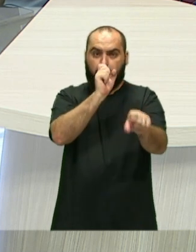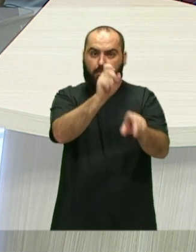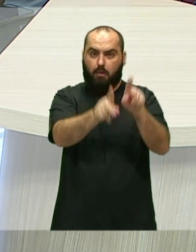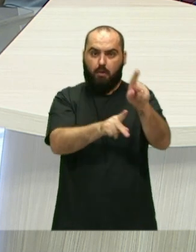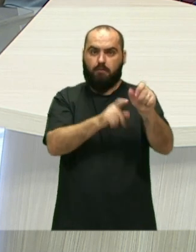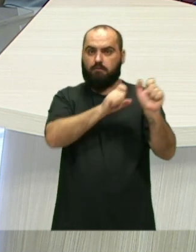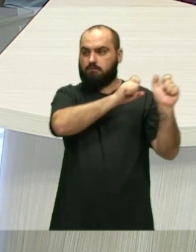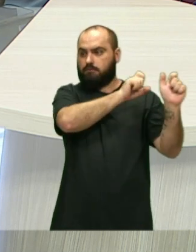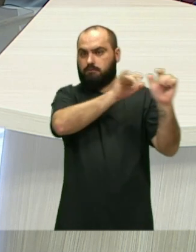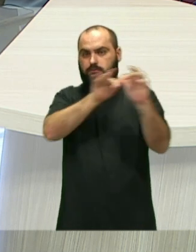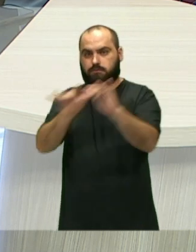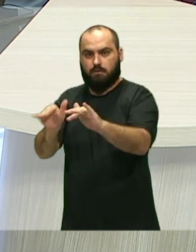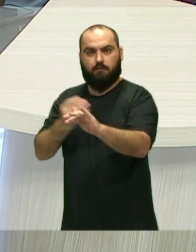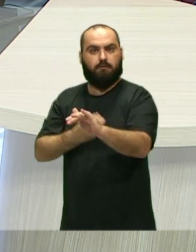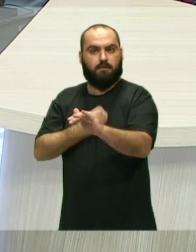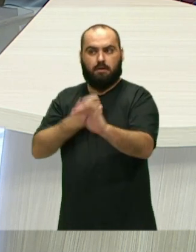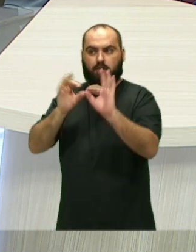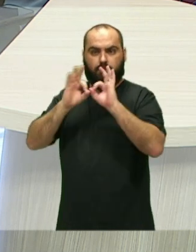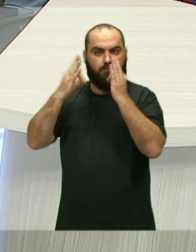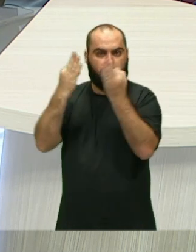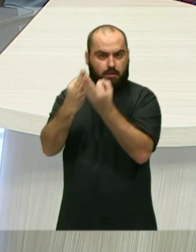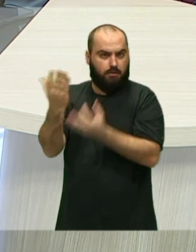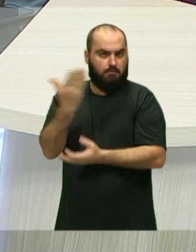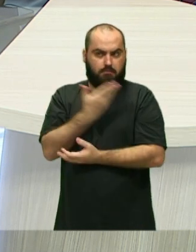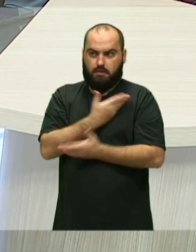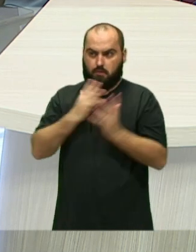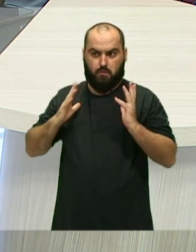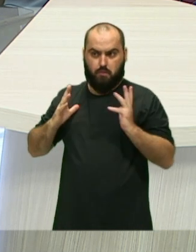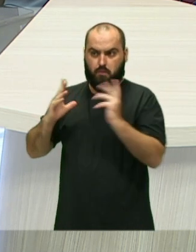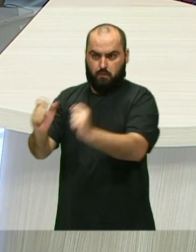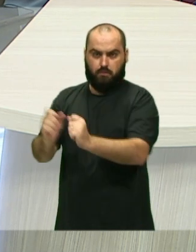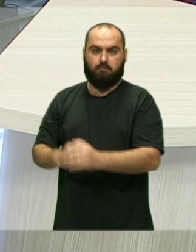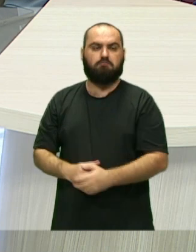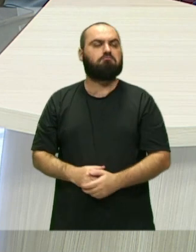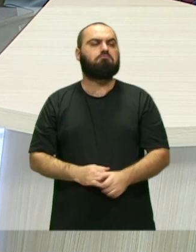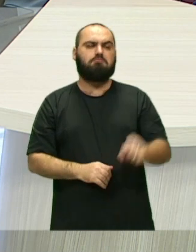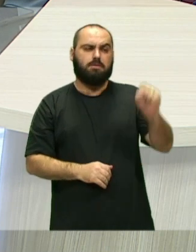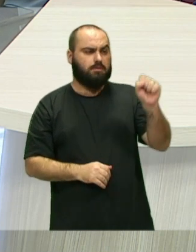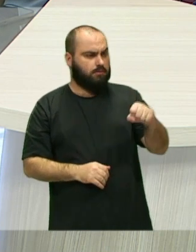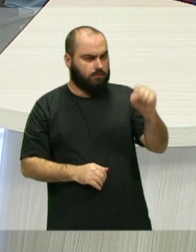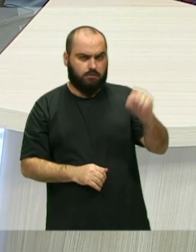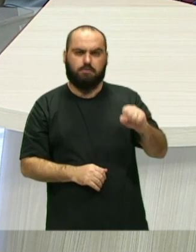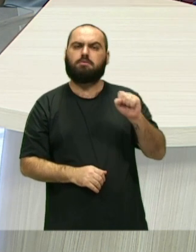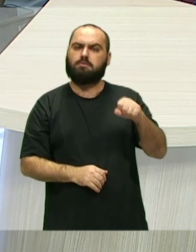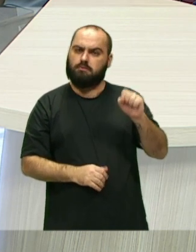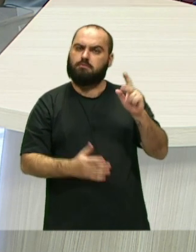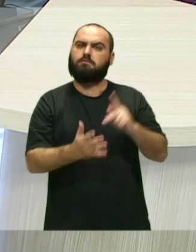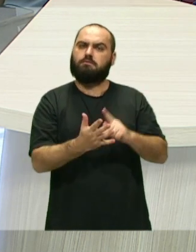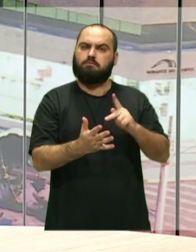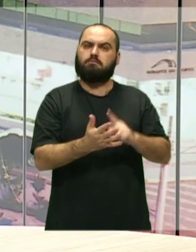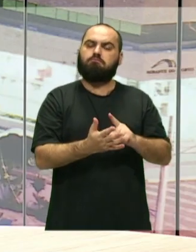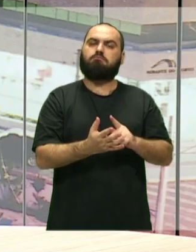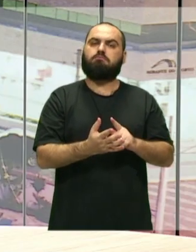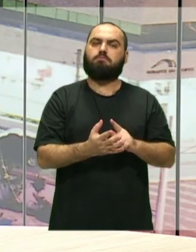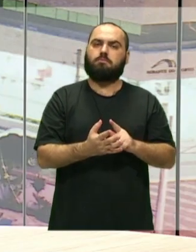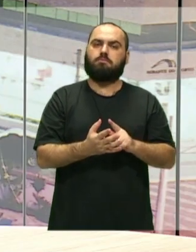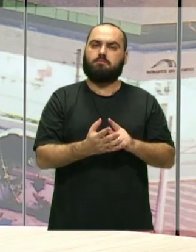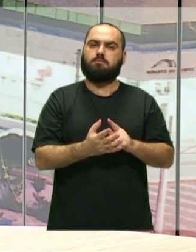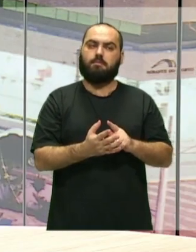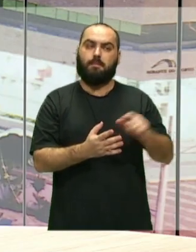ao plenário também pode participar familiares amigos muito bem lembrado isso é muito bacana para eles eu acho que até uma questão